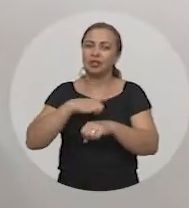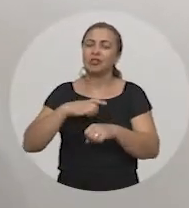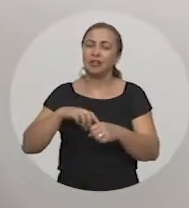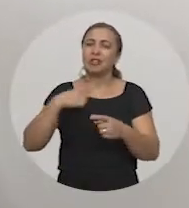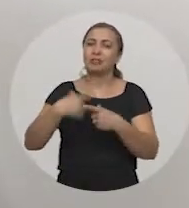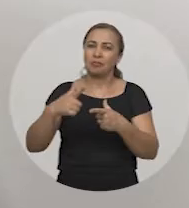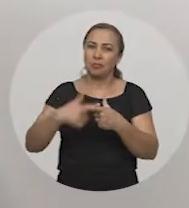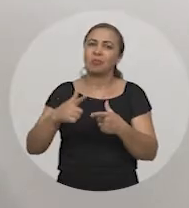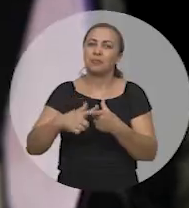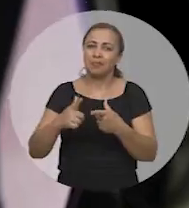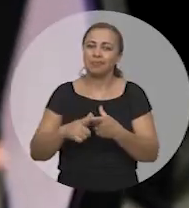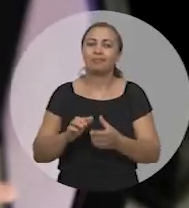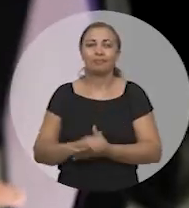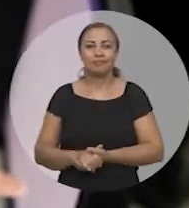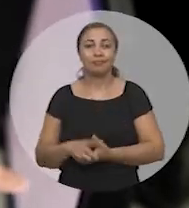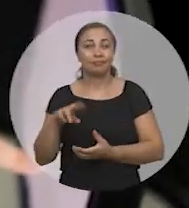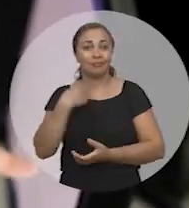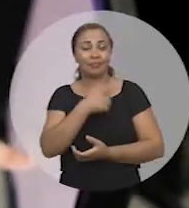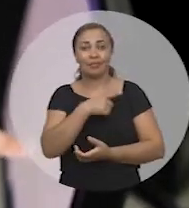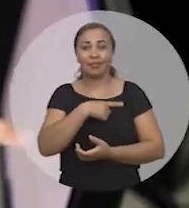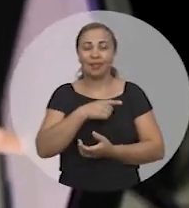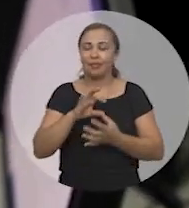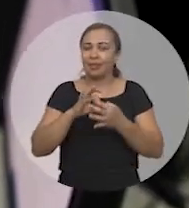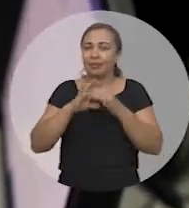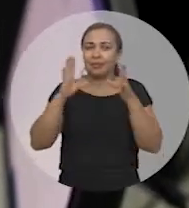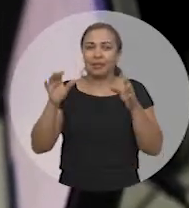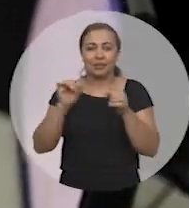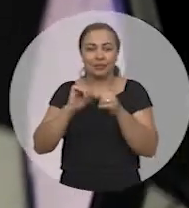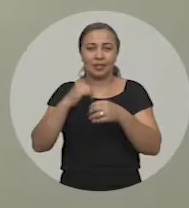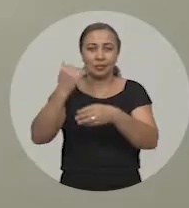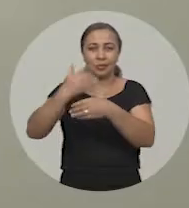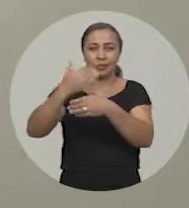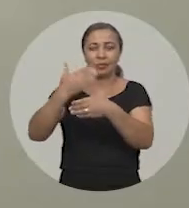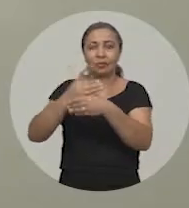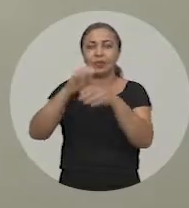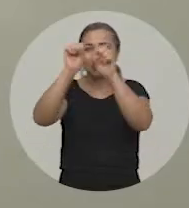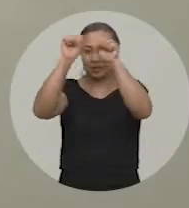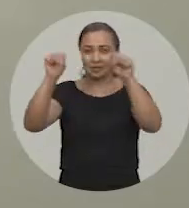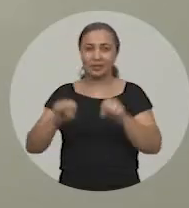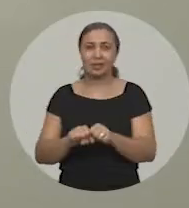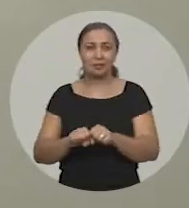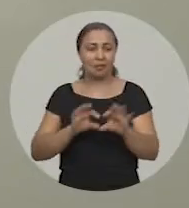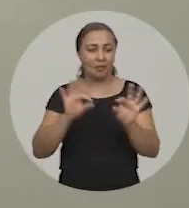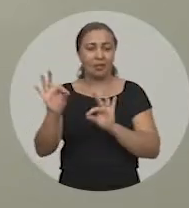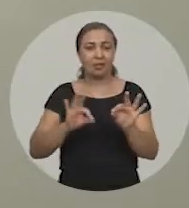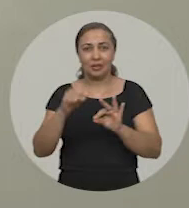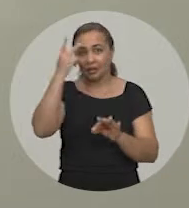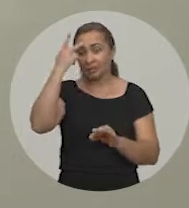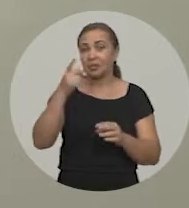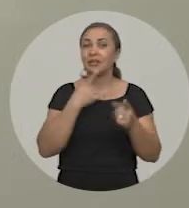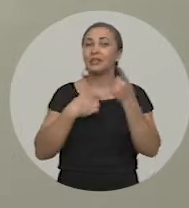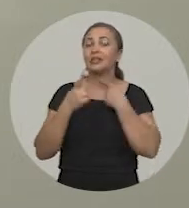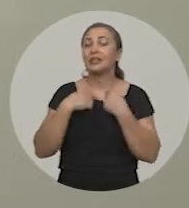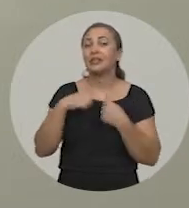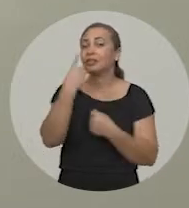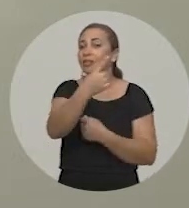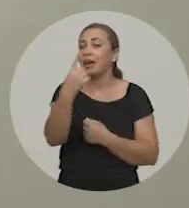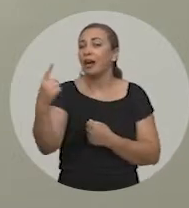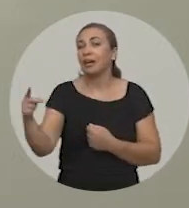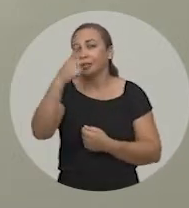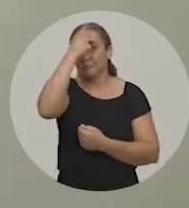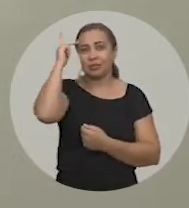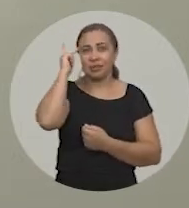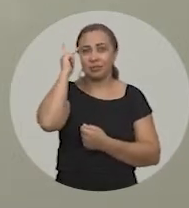saúde no estado teria colapsado mas tivemos a oportunidade de fazer um sistema de construir um sistema moldado as necessidades dos usuários